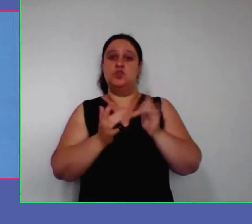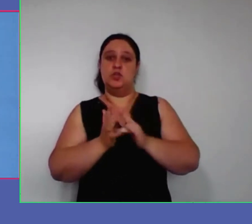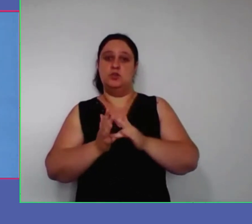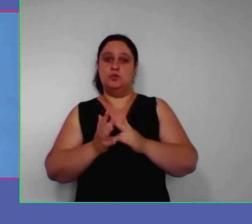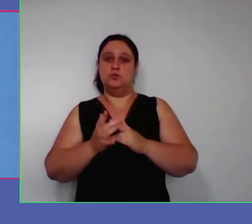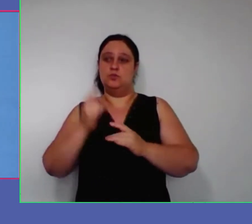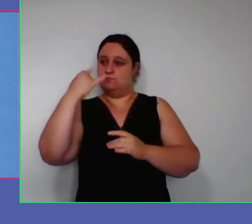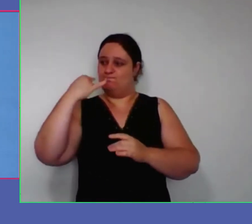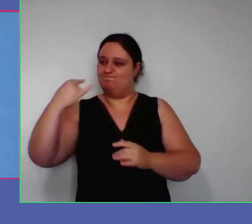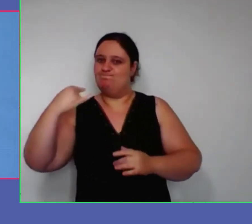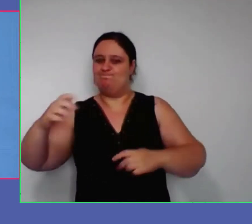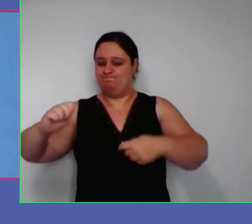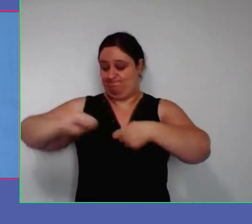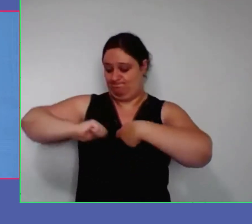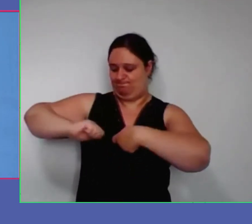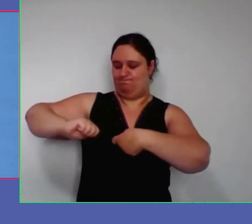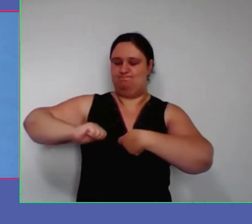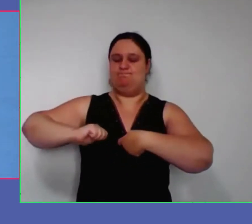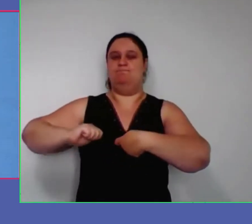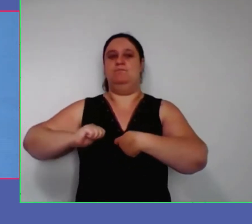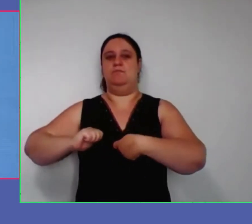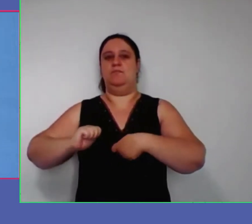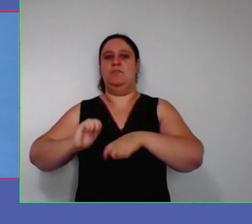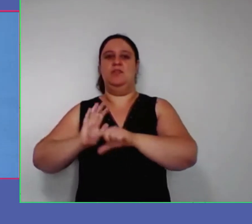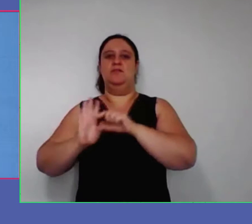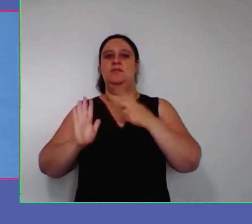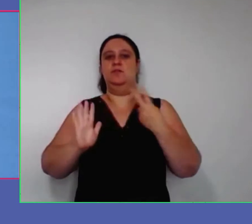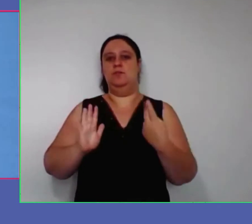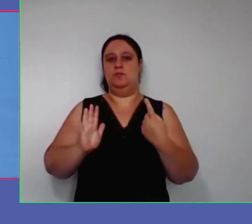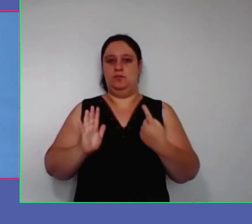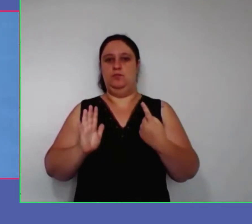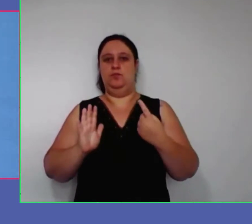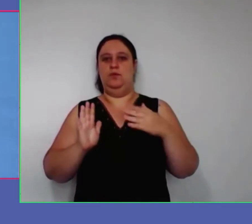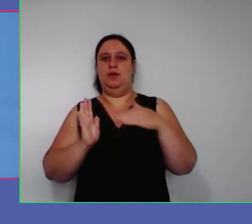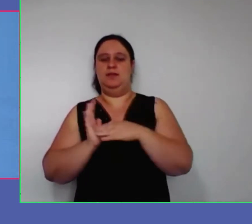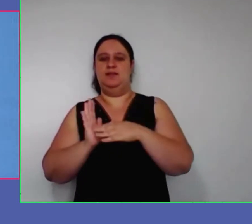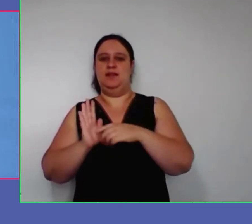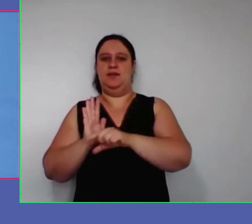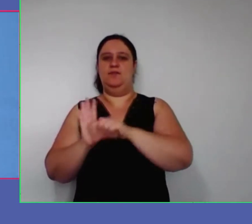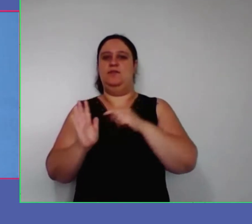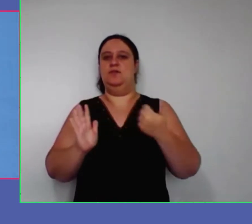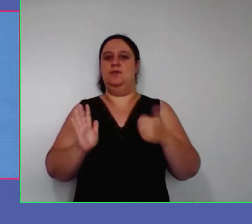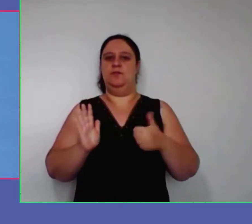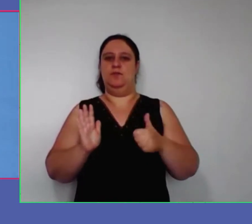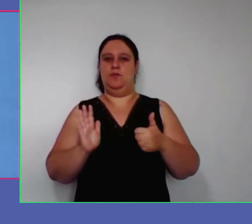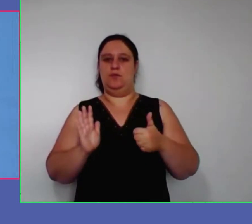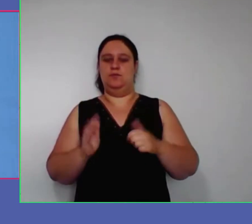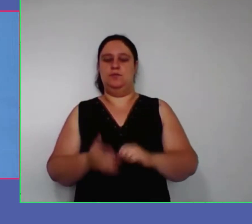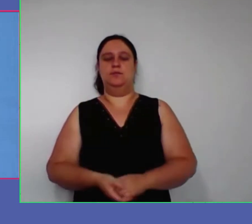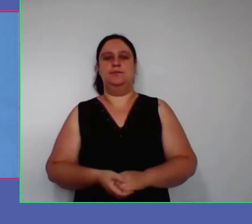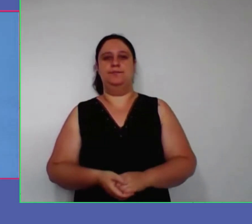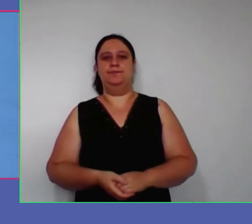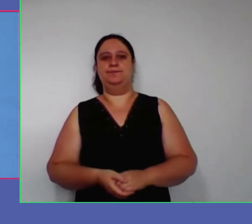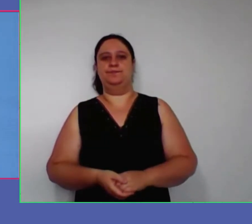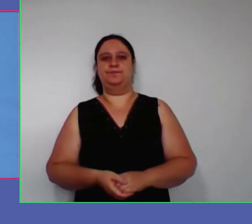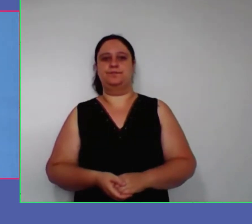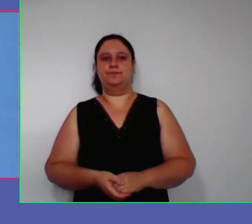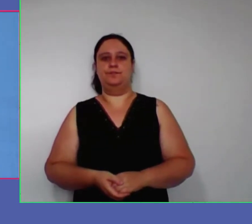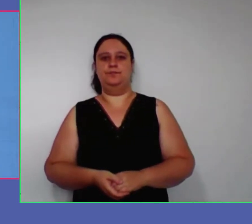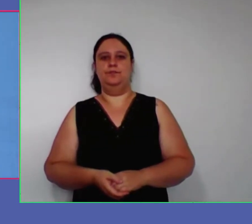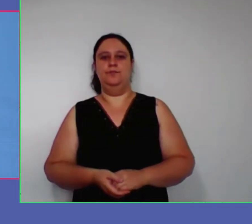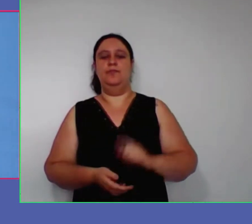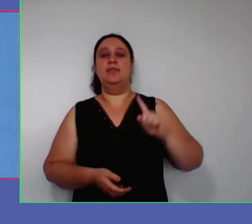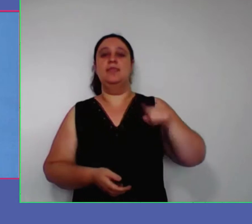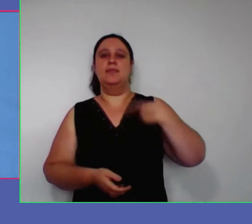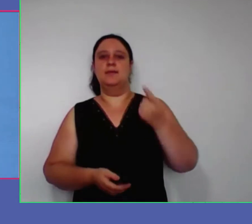1 até versículo 11, não vou detalhar. E depois, Jesus então,